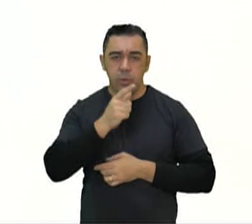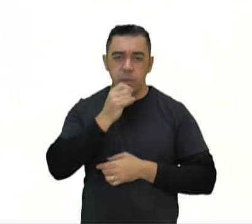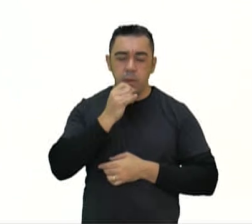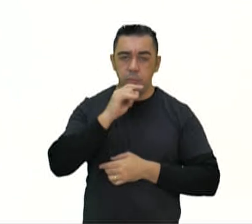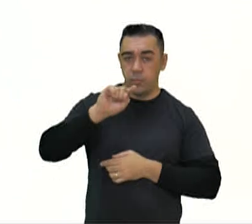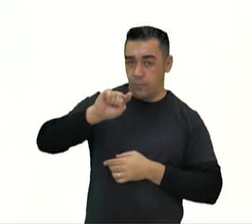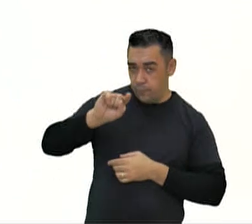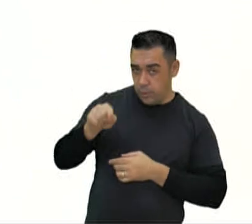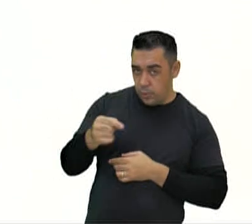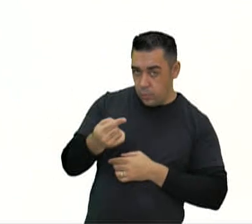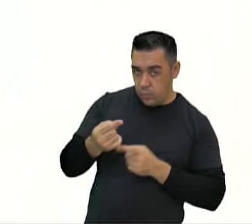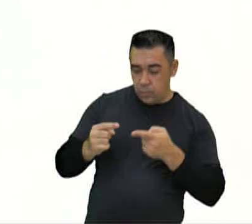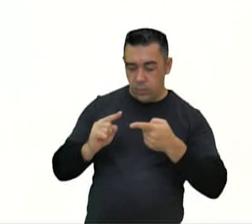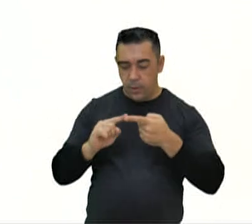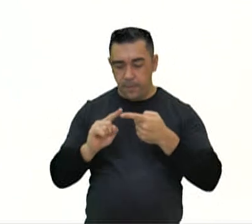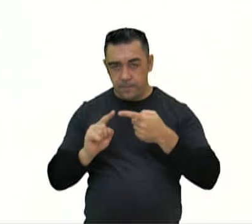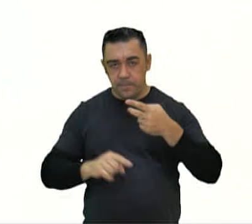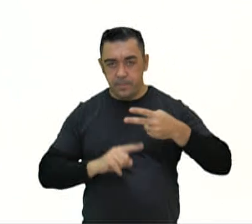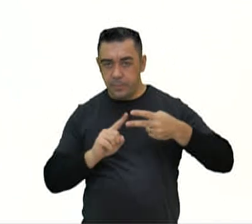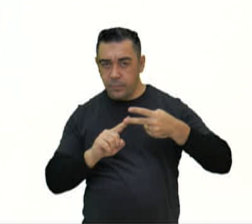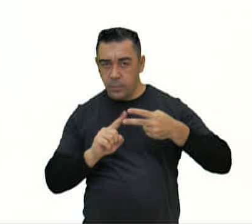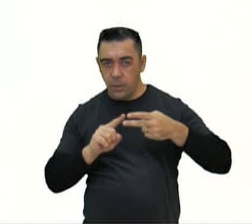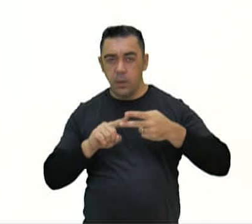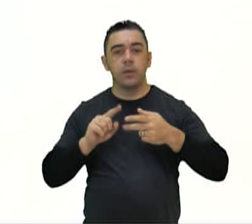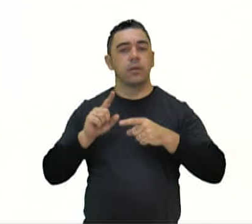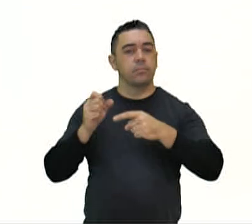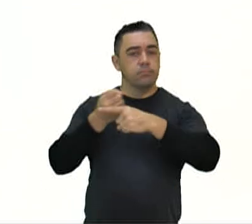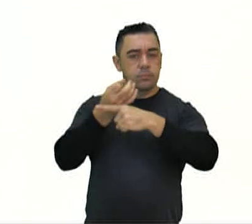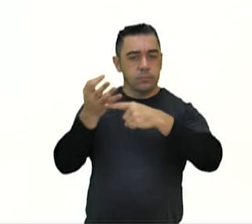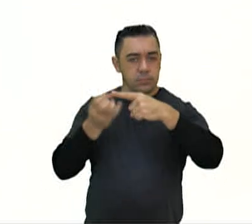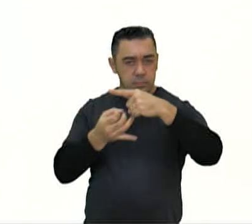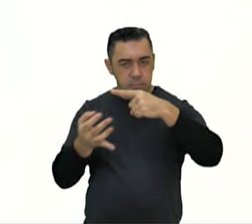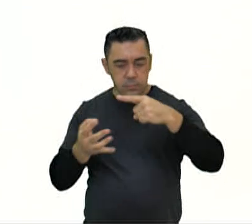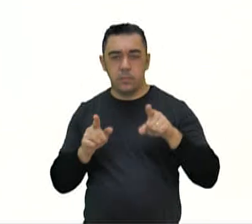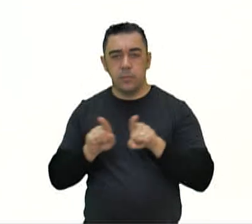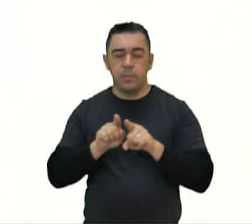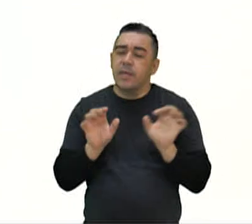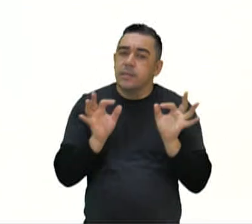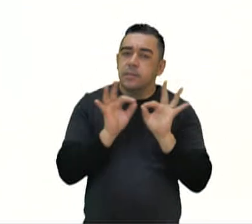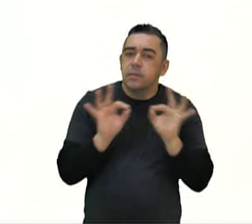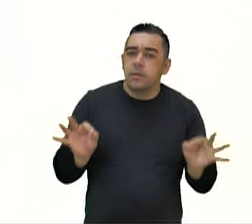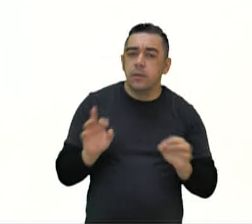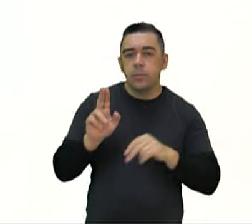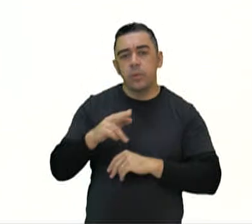decimais, dízimas periódicas simples e compostas,